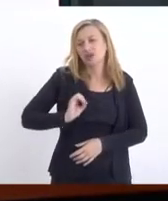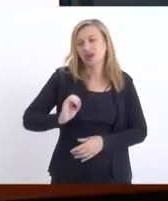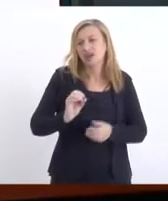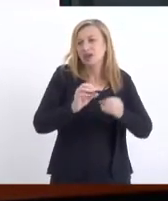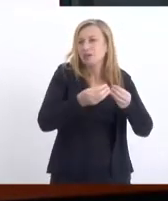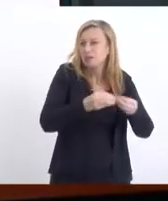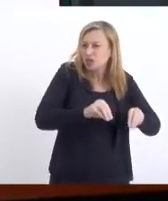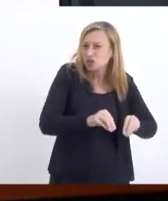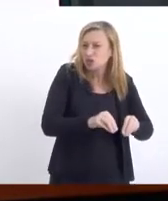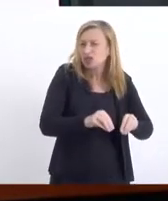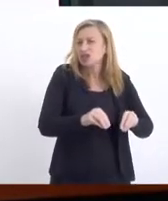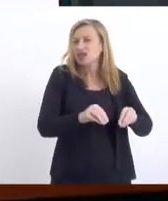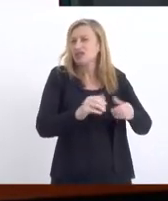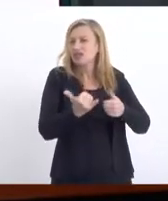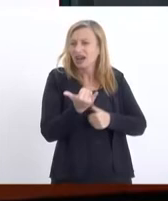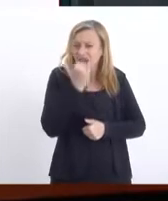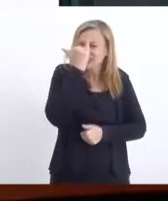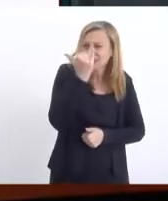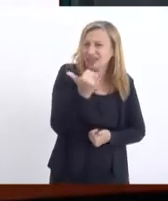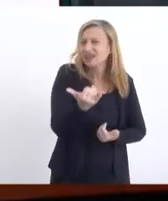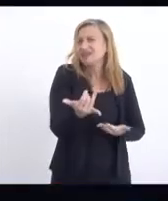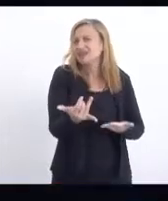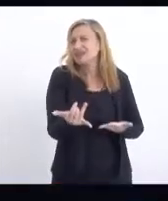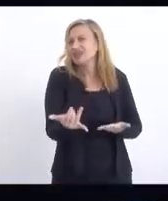danificando acidentes,